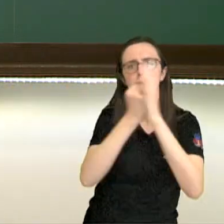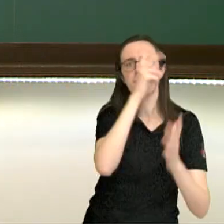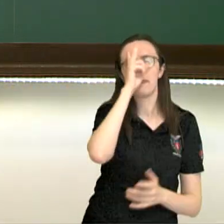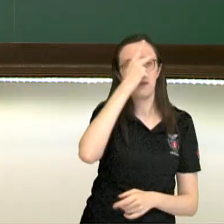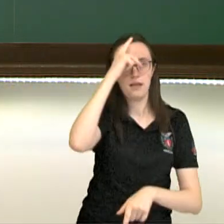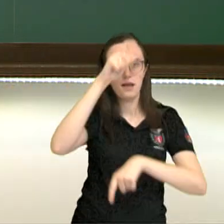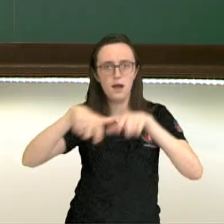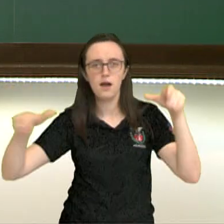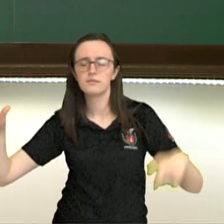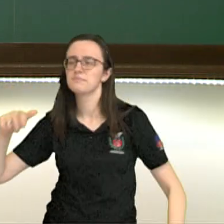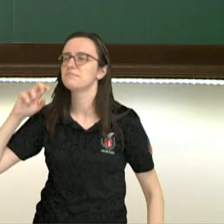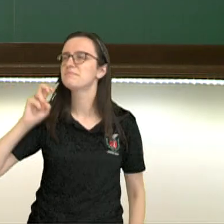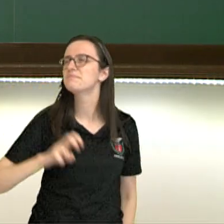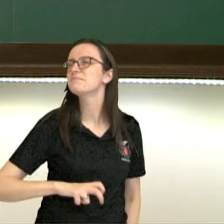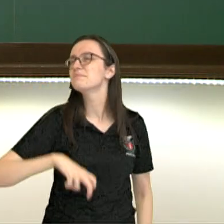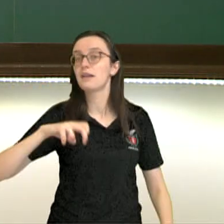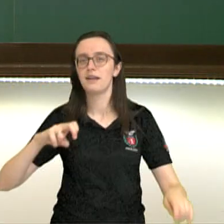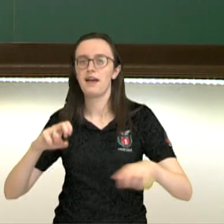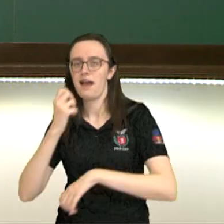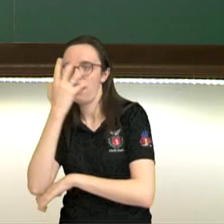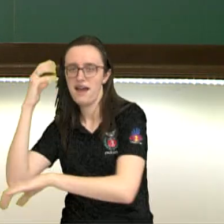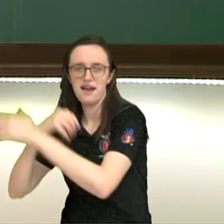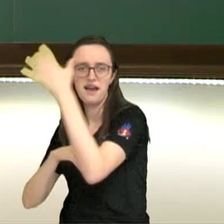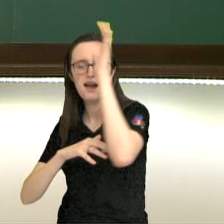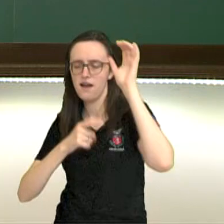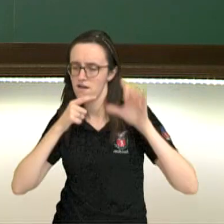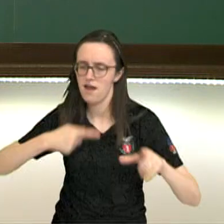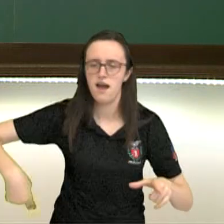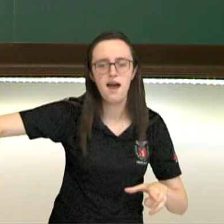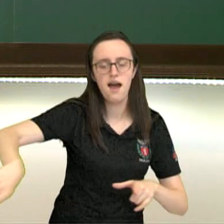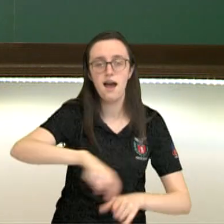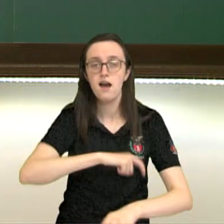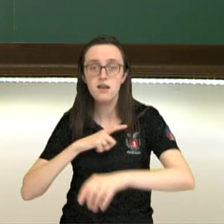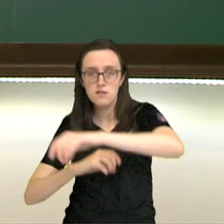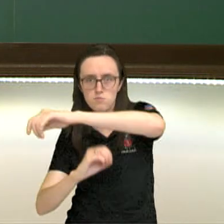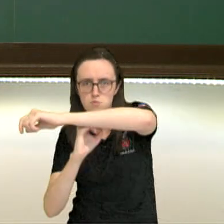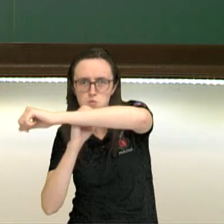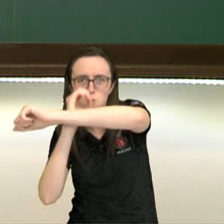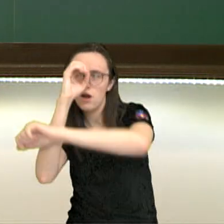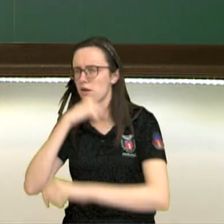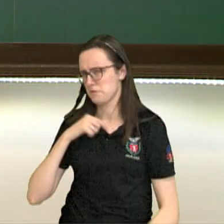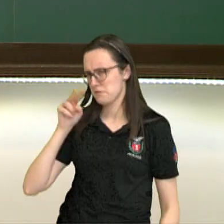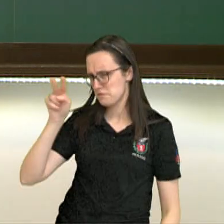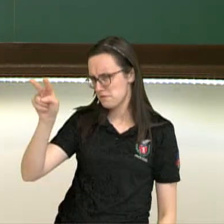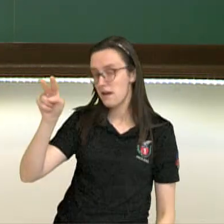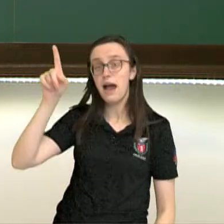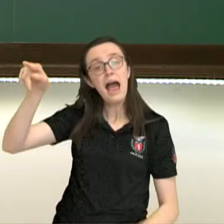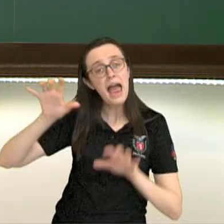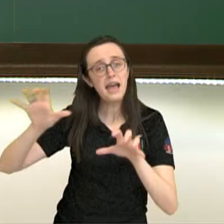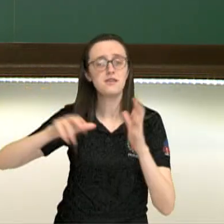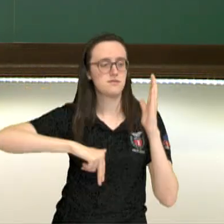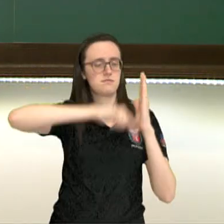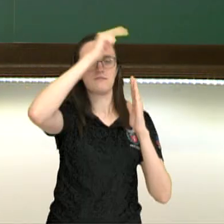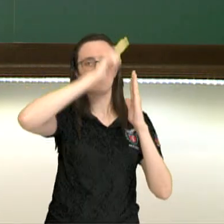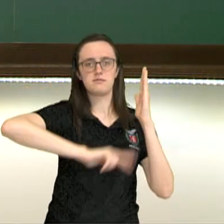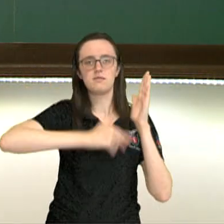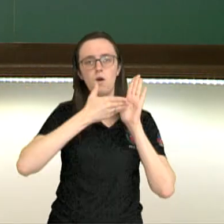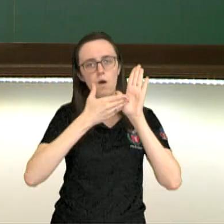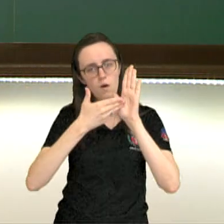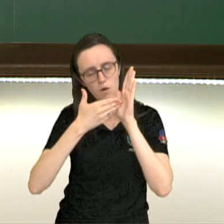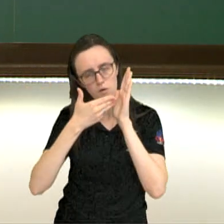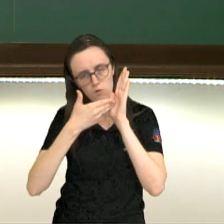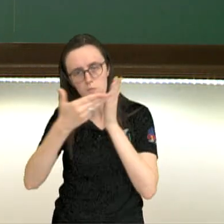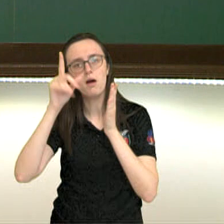pessoas caminhando no bosque, imagens de lagos, o nascer do sol, tá? Então, o impressionismo, ele vai trabalhar também